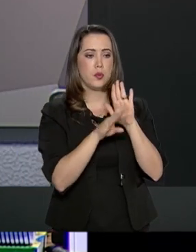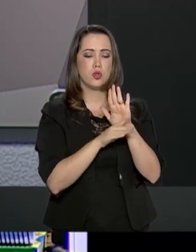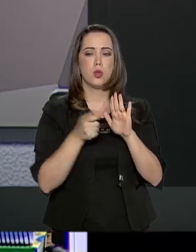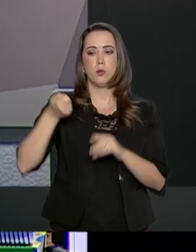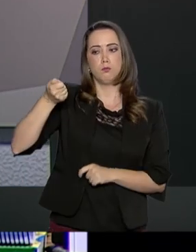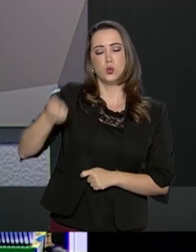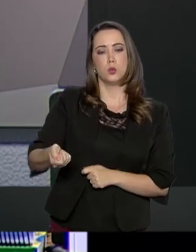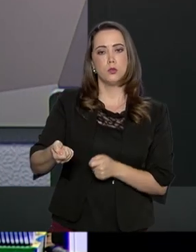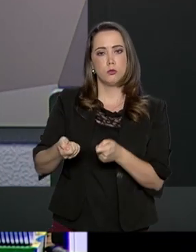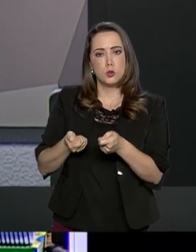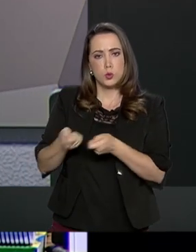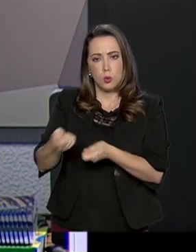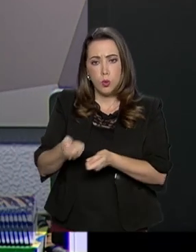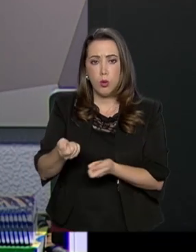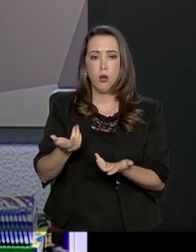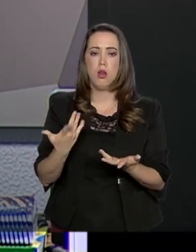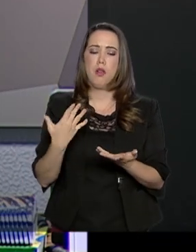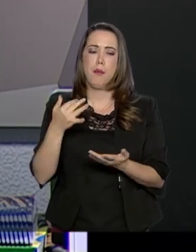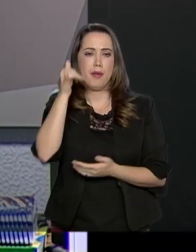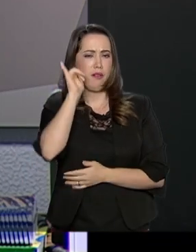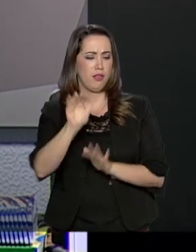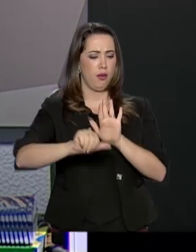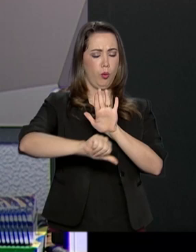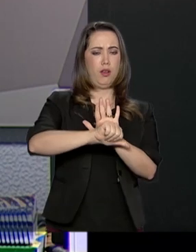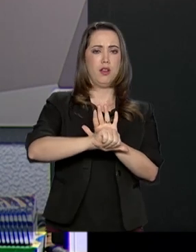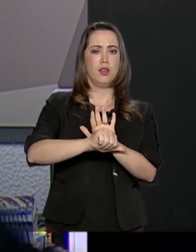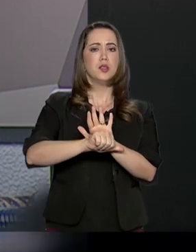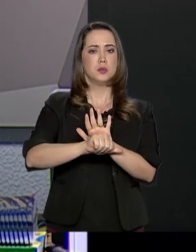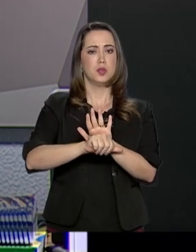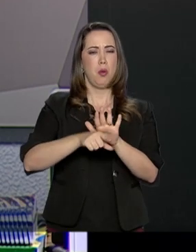Endurecimento em relação à criminalidade mais grave,